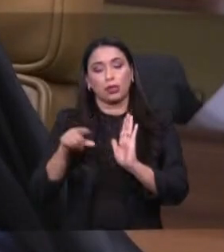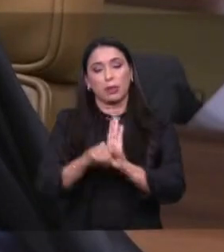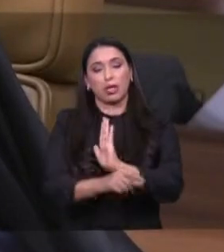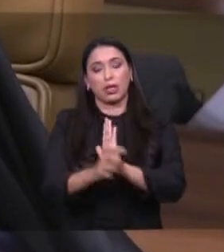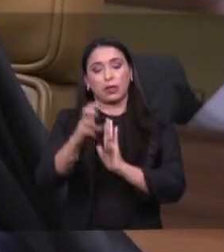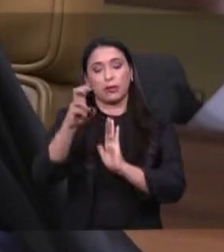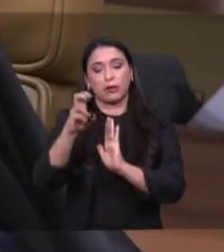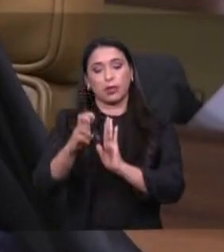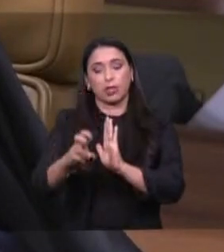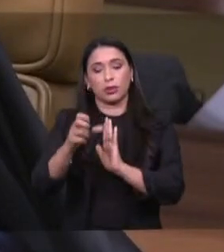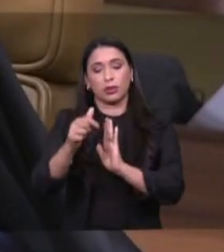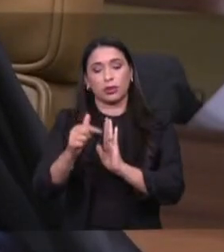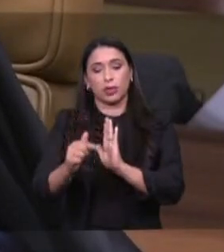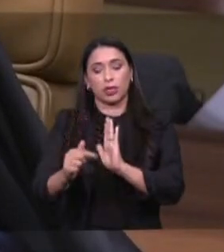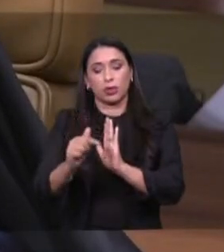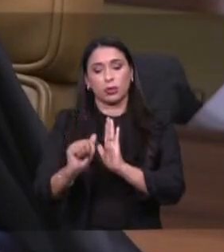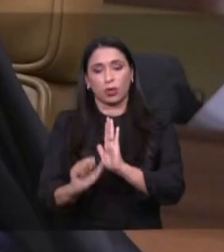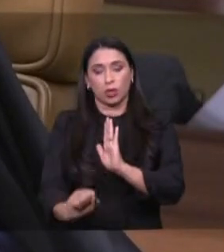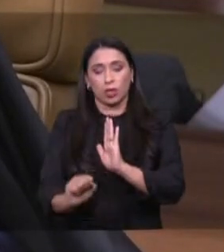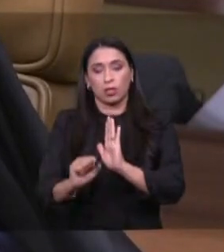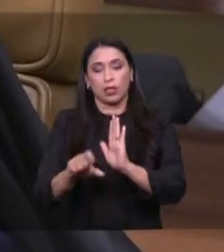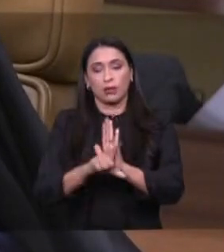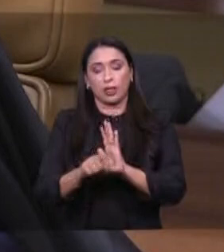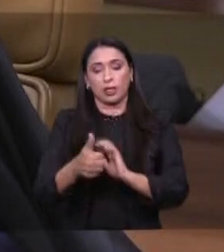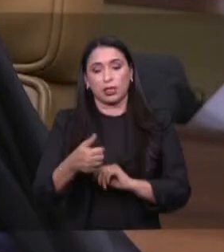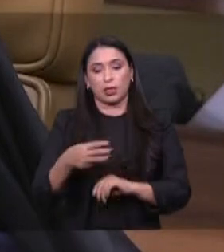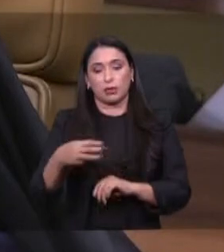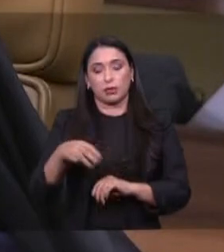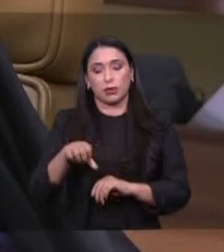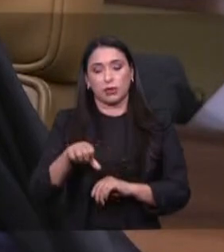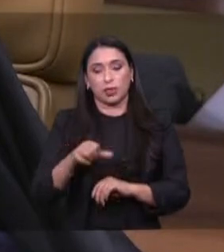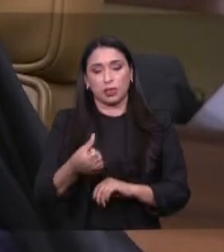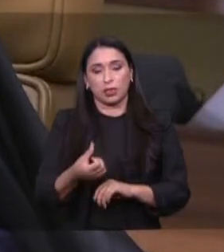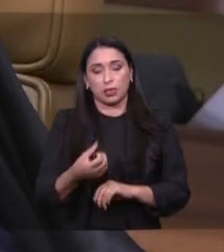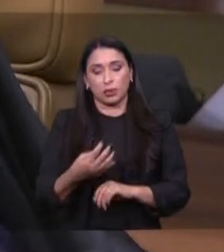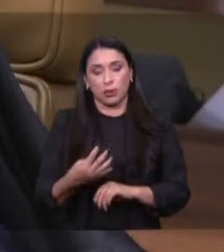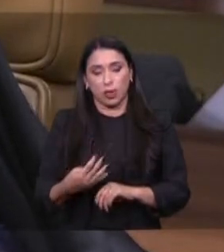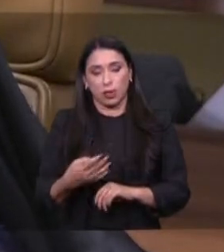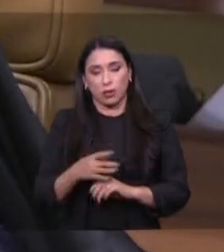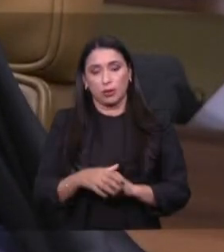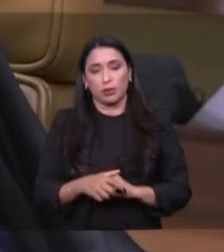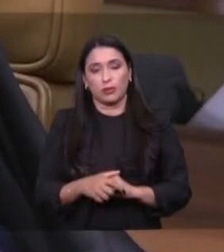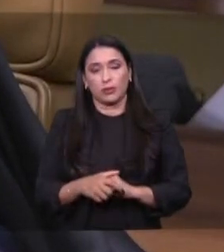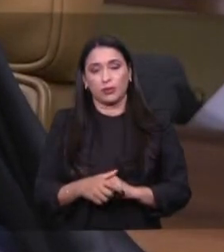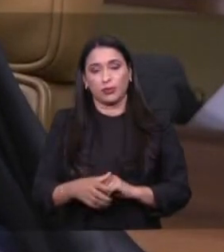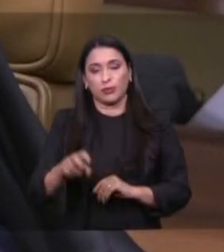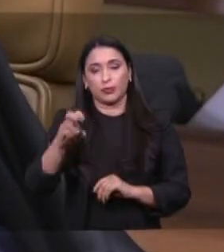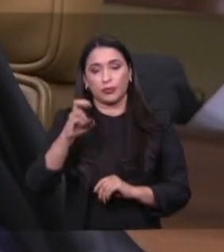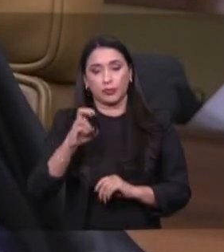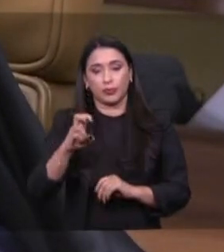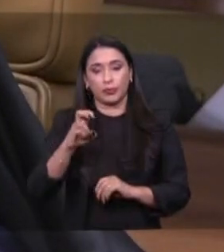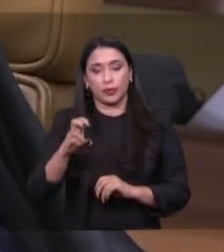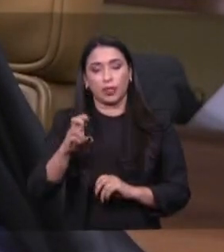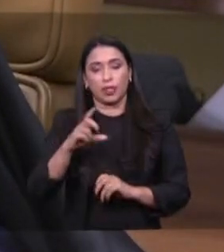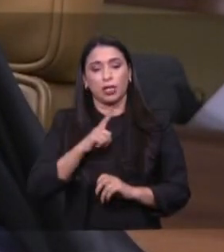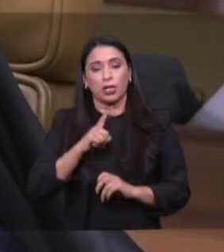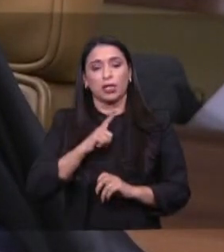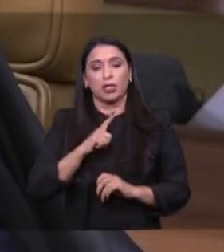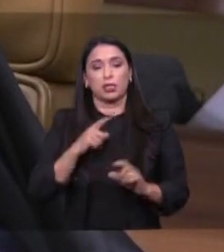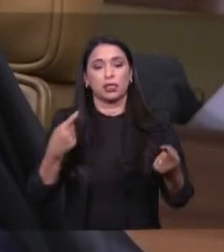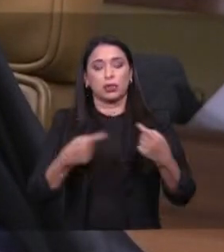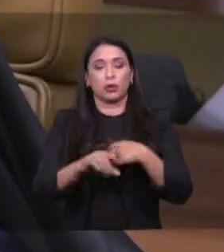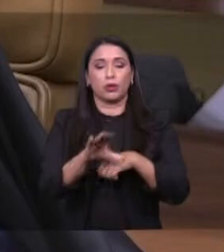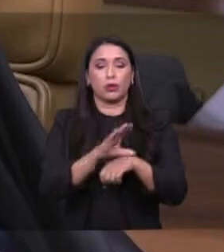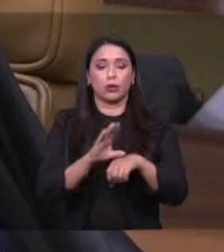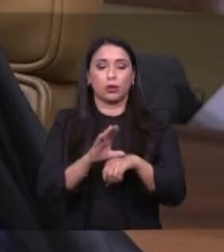parágrafos 5º, 7º e 8º da Lei 13.964. 5. Declaração de